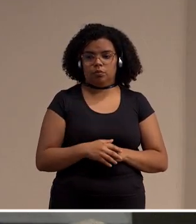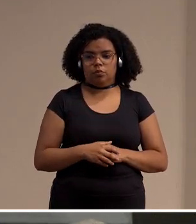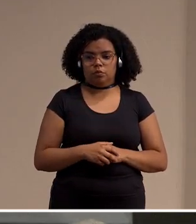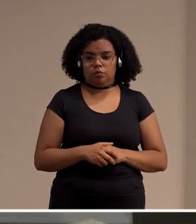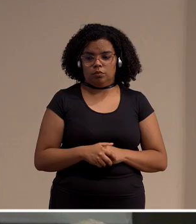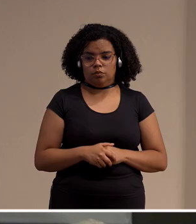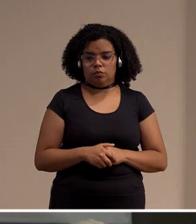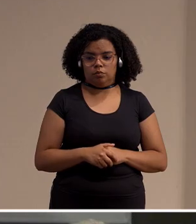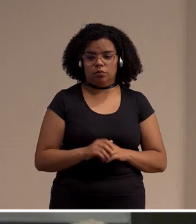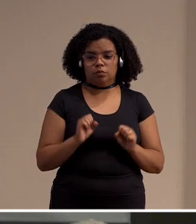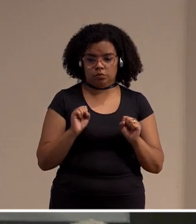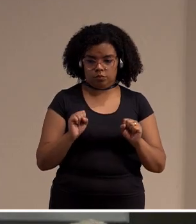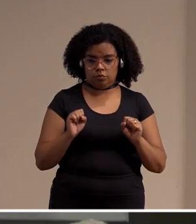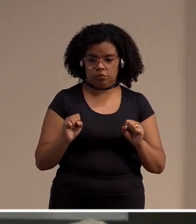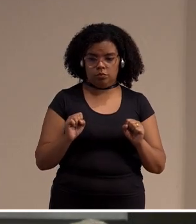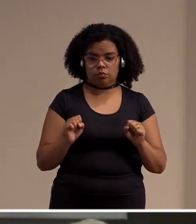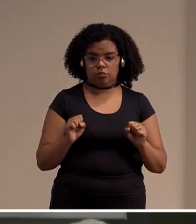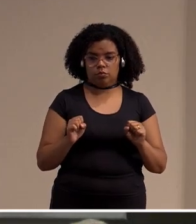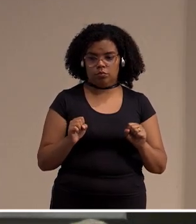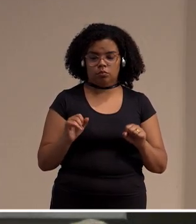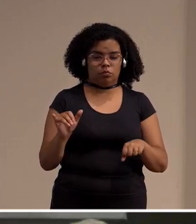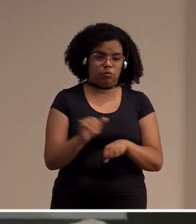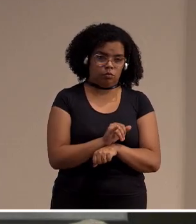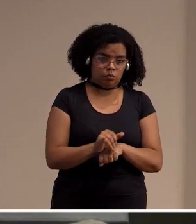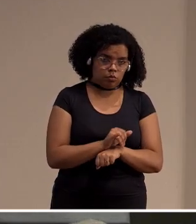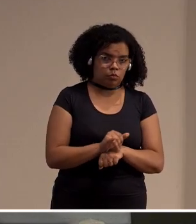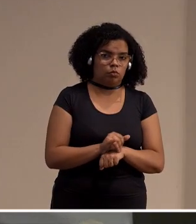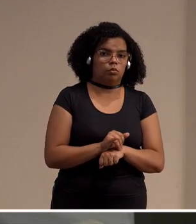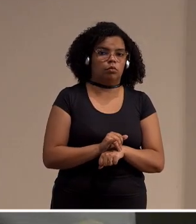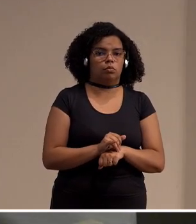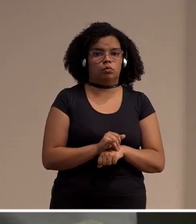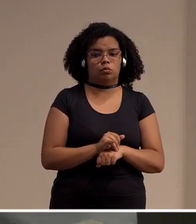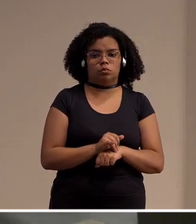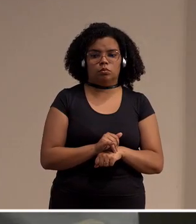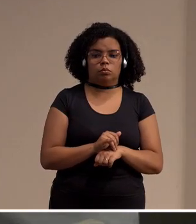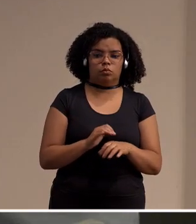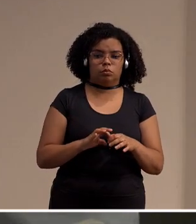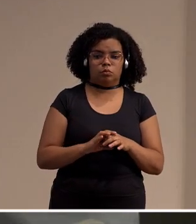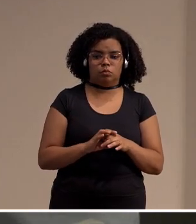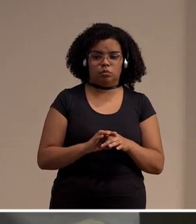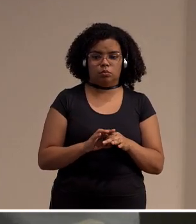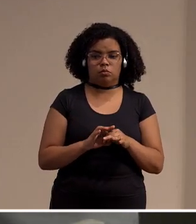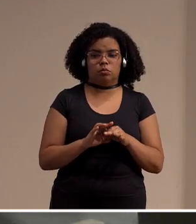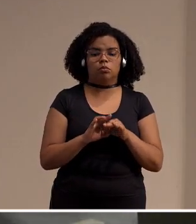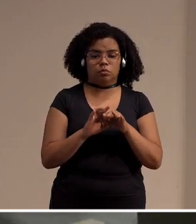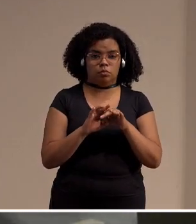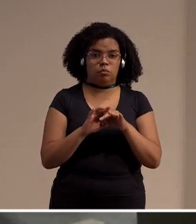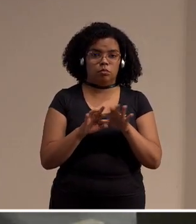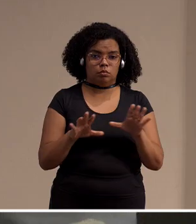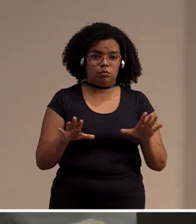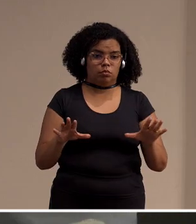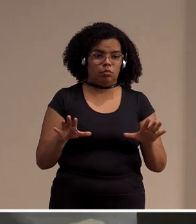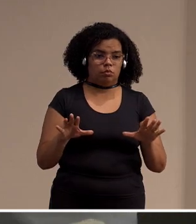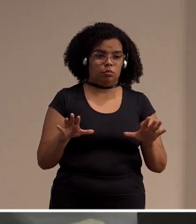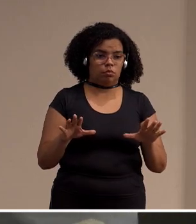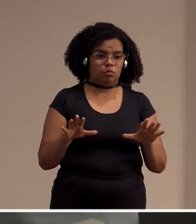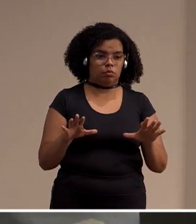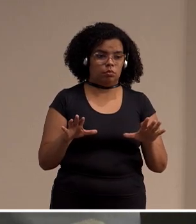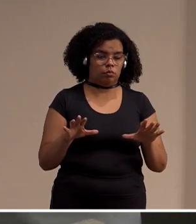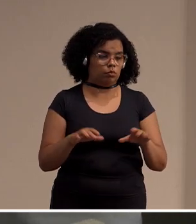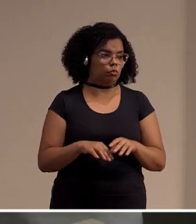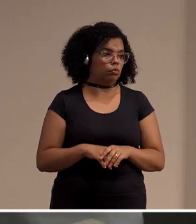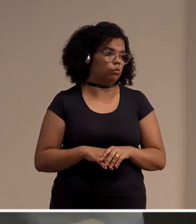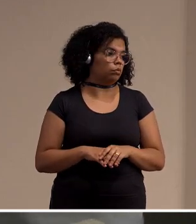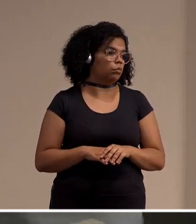ficção científica, ela pode, de alguma maneira, permitir que essa comunicação se estabeleça, que o